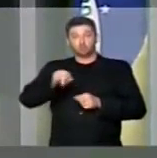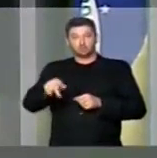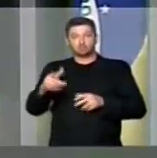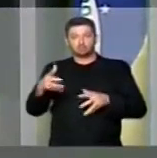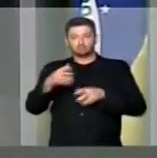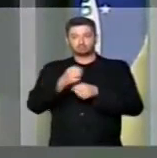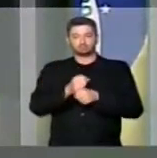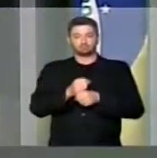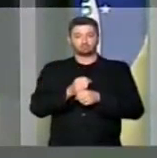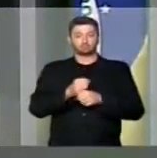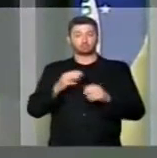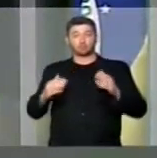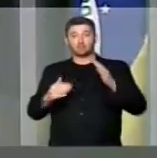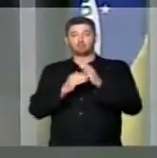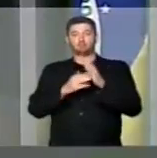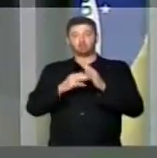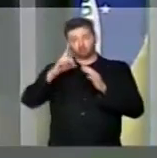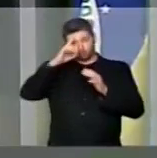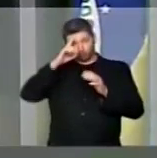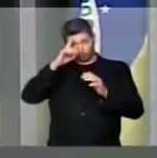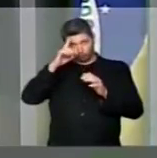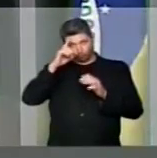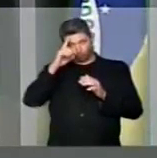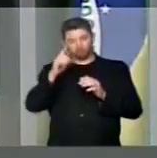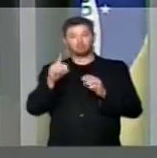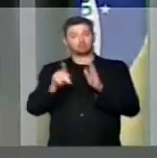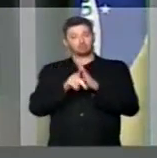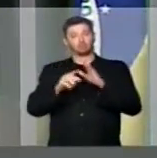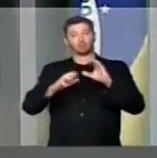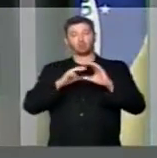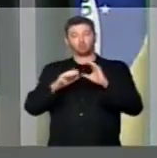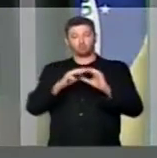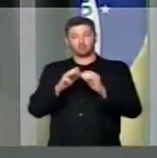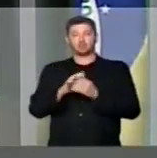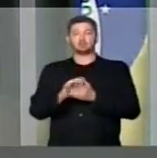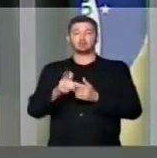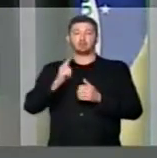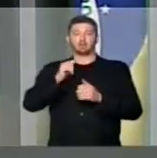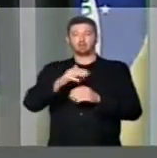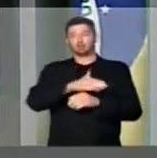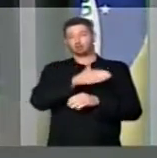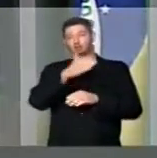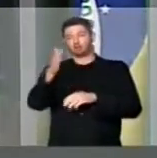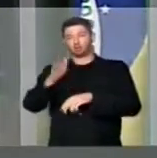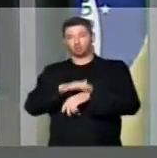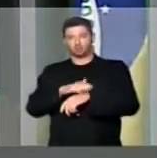os fins de limite diário a que os veículos terão direito ao longo dos Jogos.